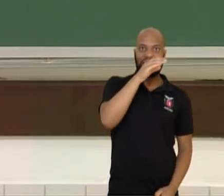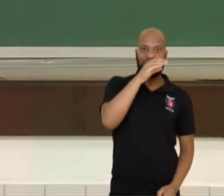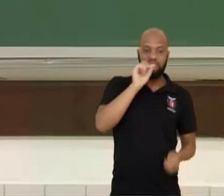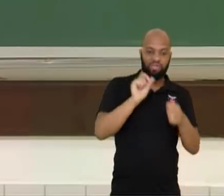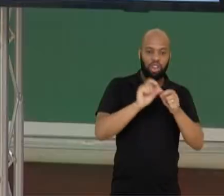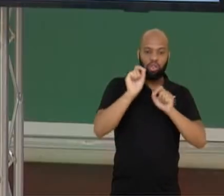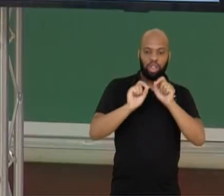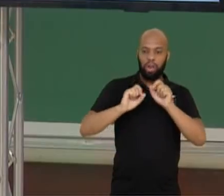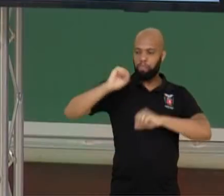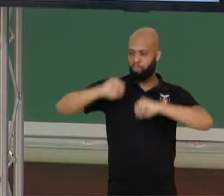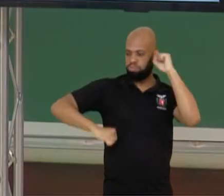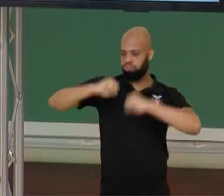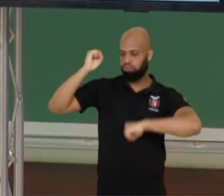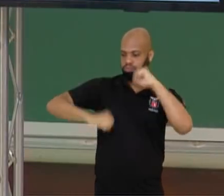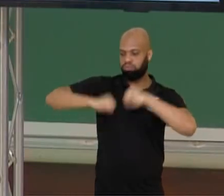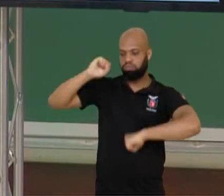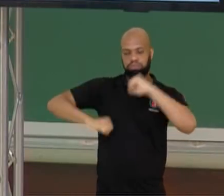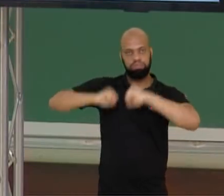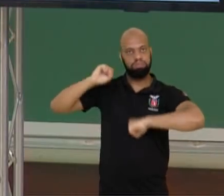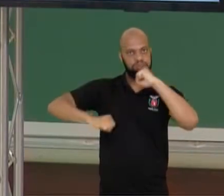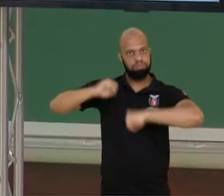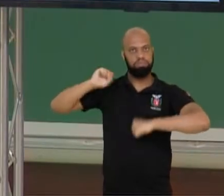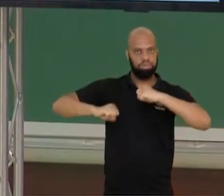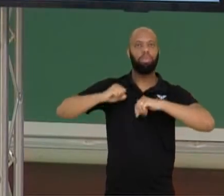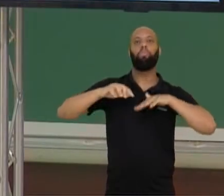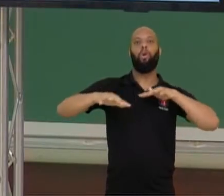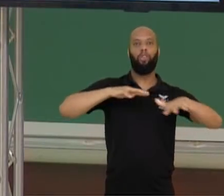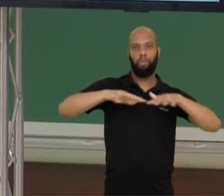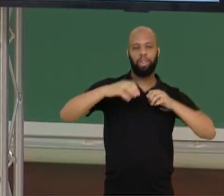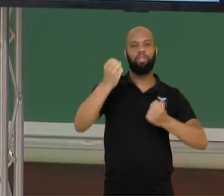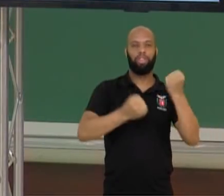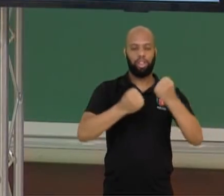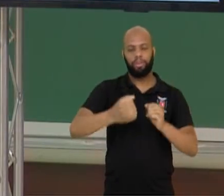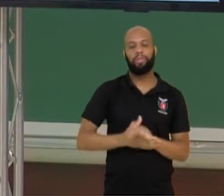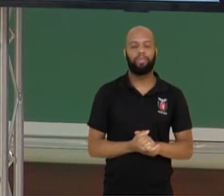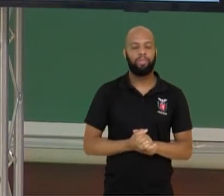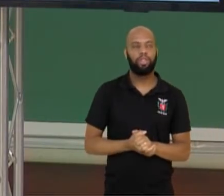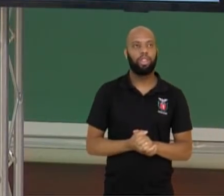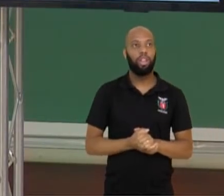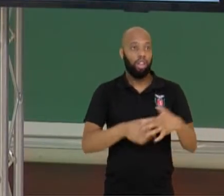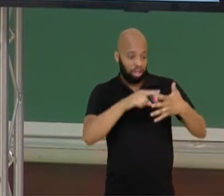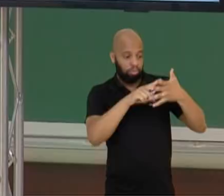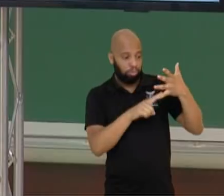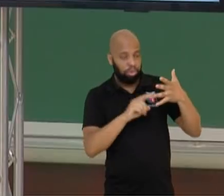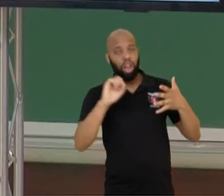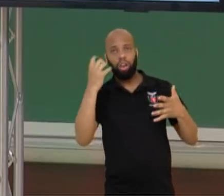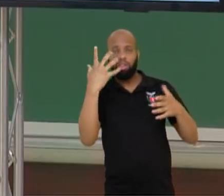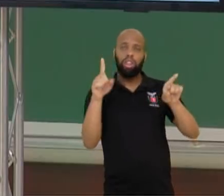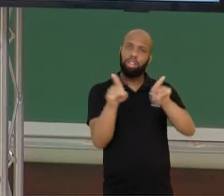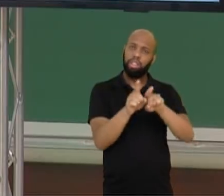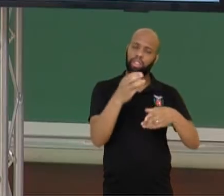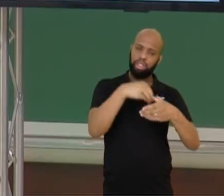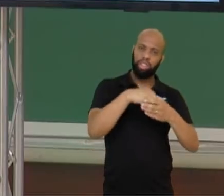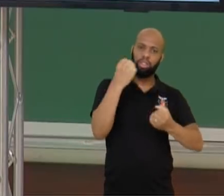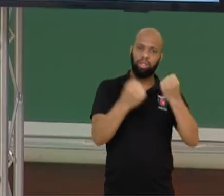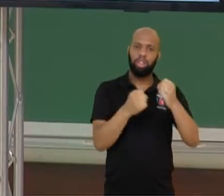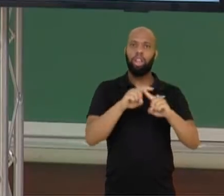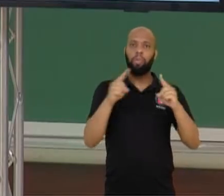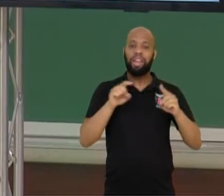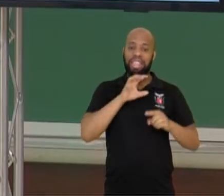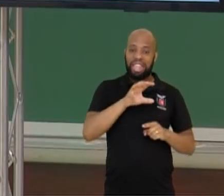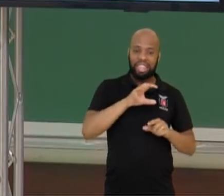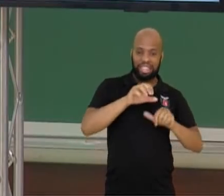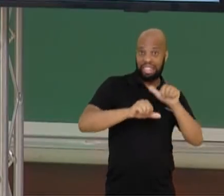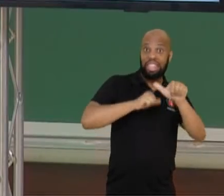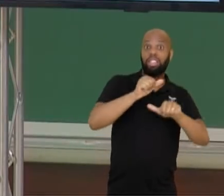que estão aqui, eles até ocorrem no carro também, mas não são eles. Não é aqui a transformação da energia química em mecânica. Tá?